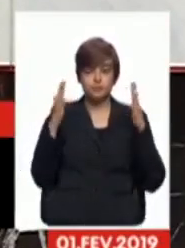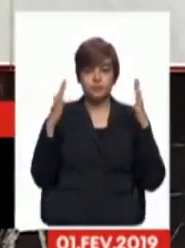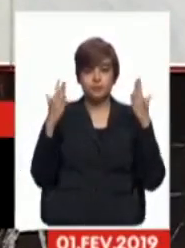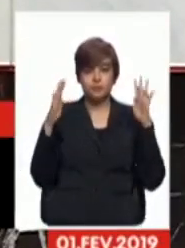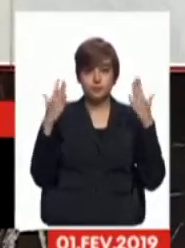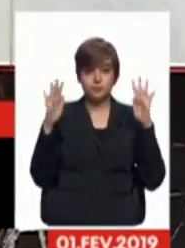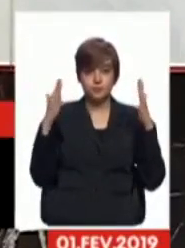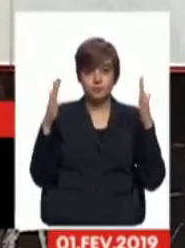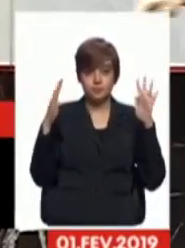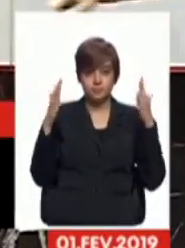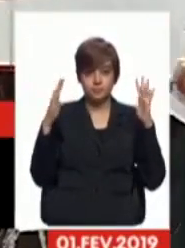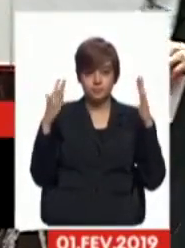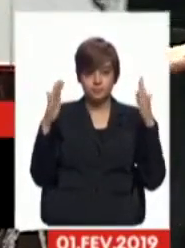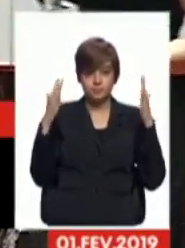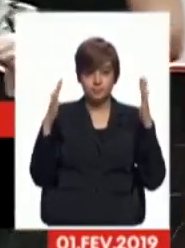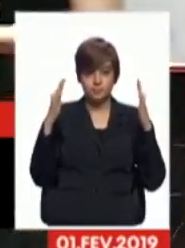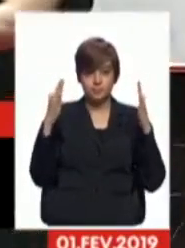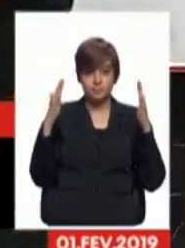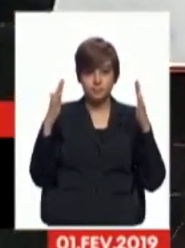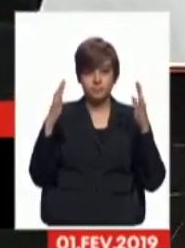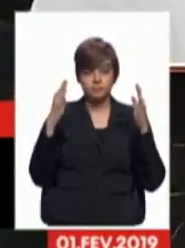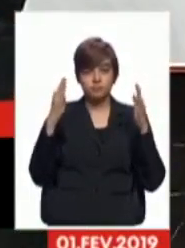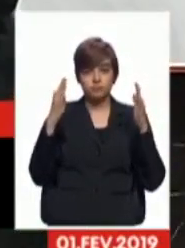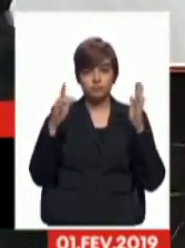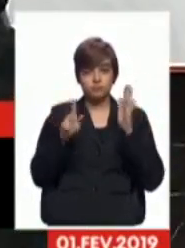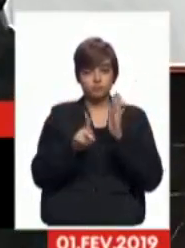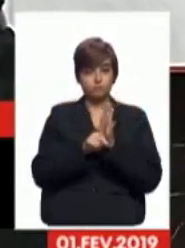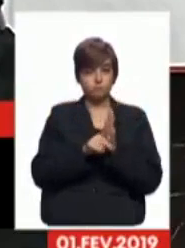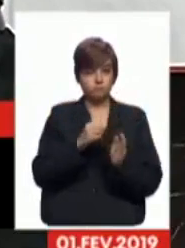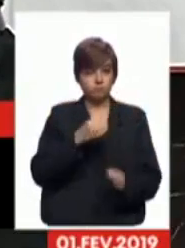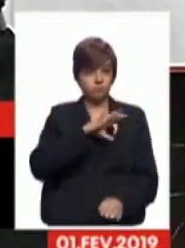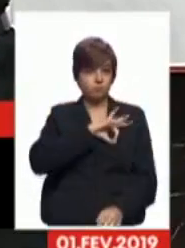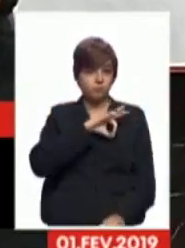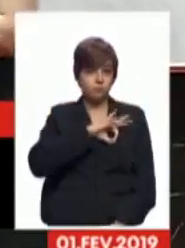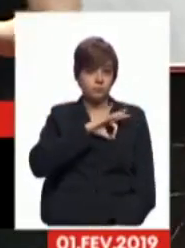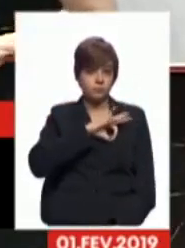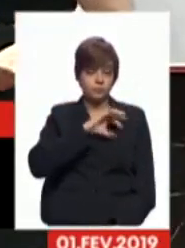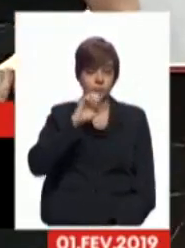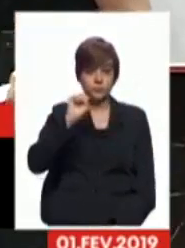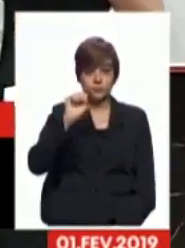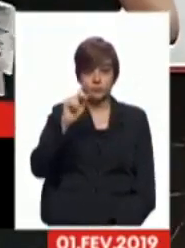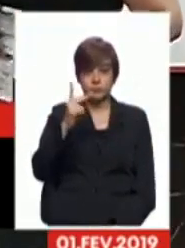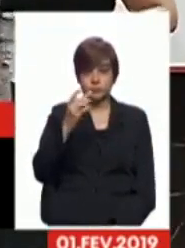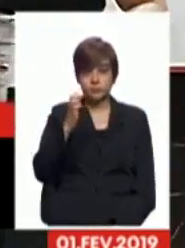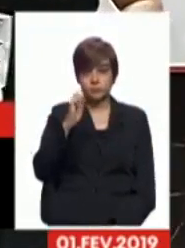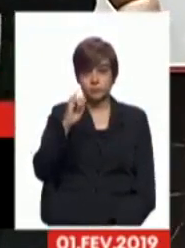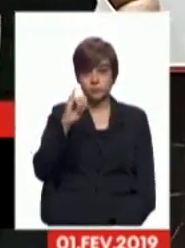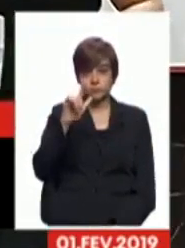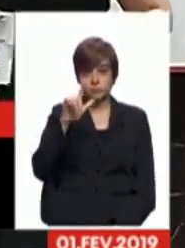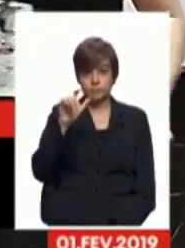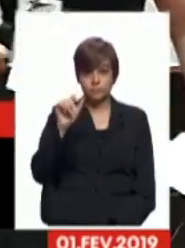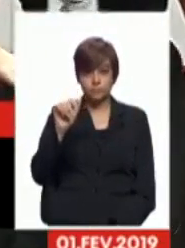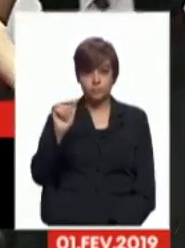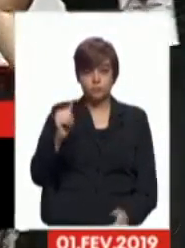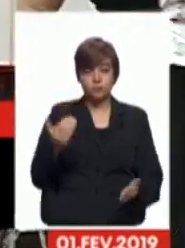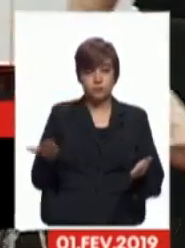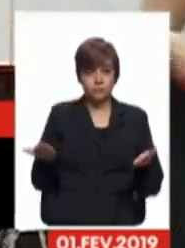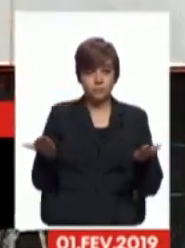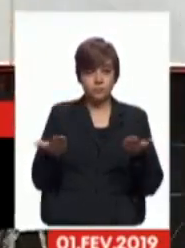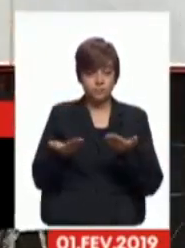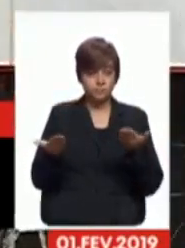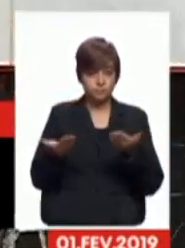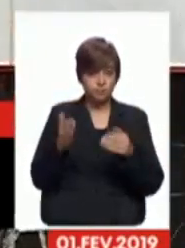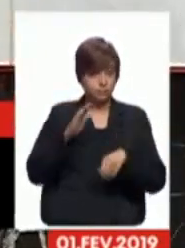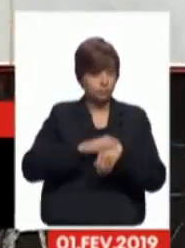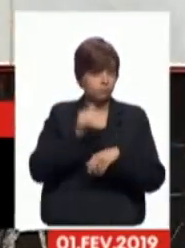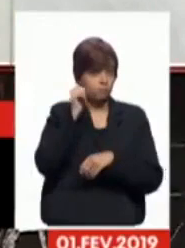Deputada... Delegada Sheila, do PSL, assume o primeiro mandato, fortalecendo a bancada feminina aqui na Assembleia. Ela que